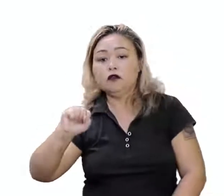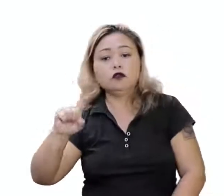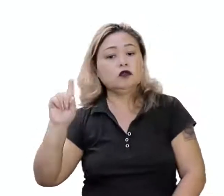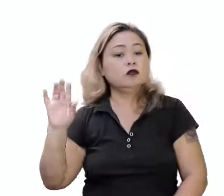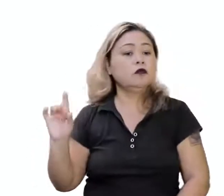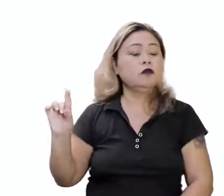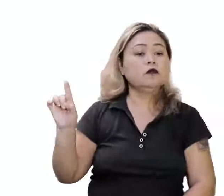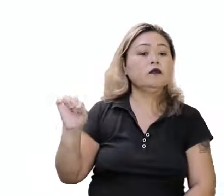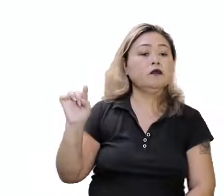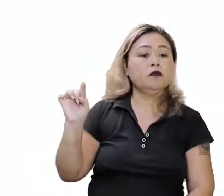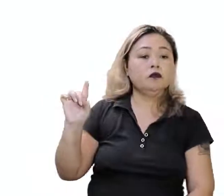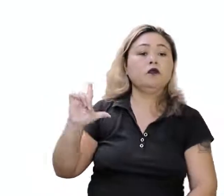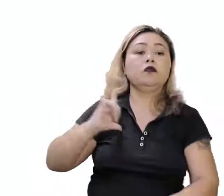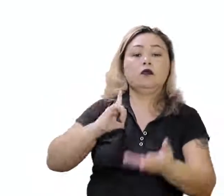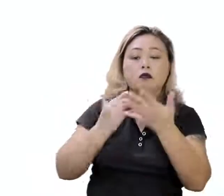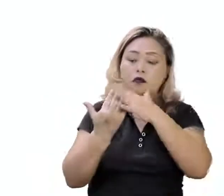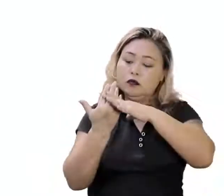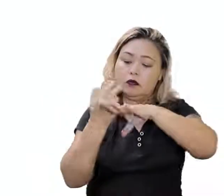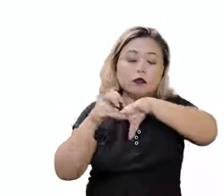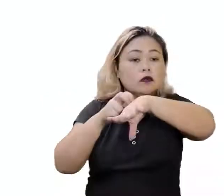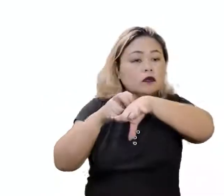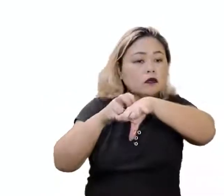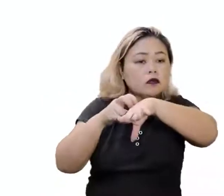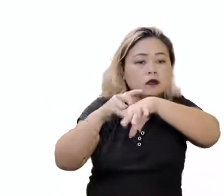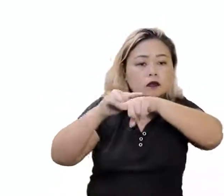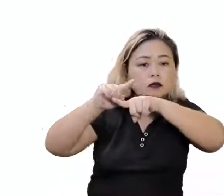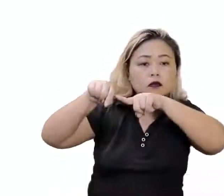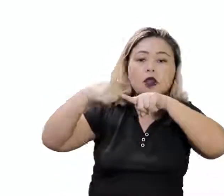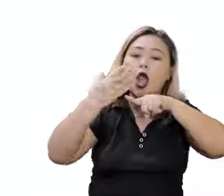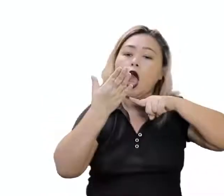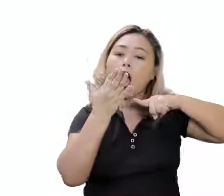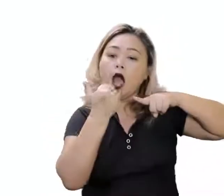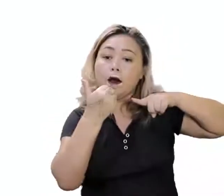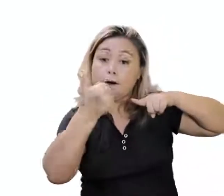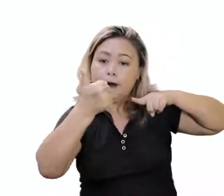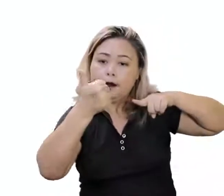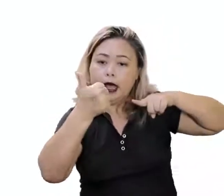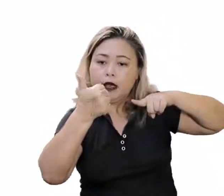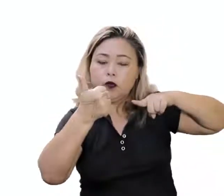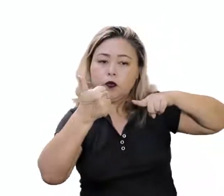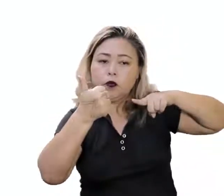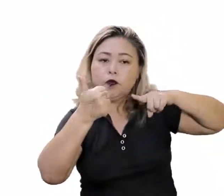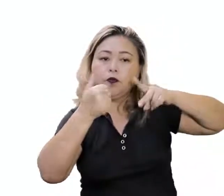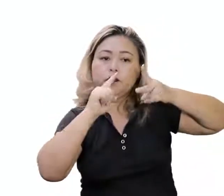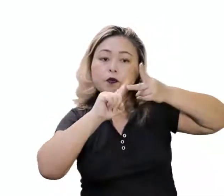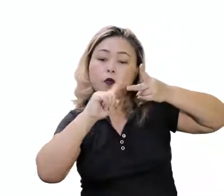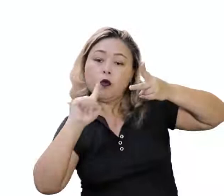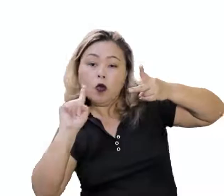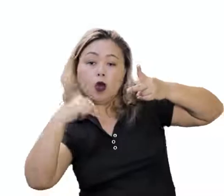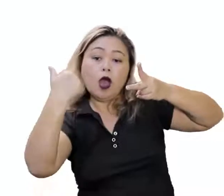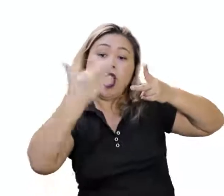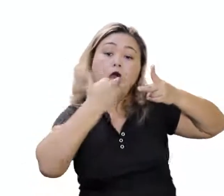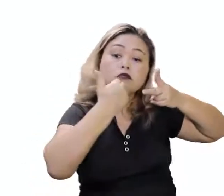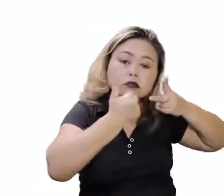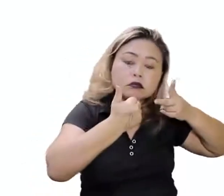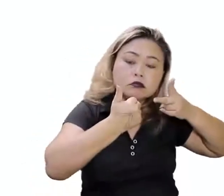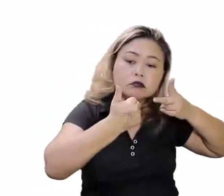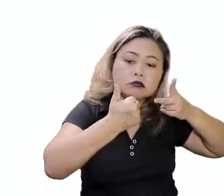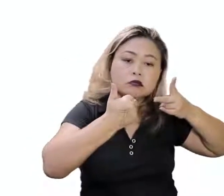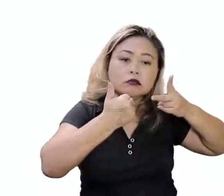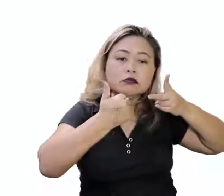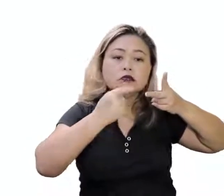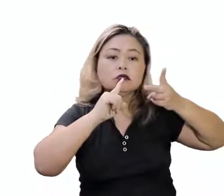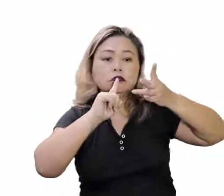ó, os produtores, o consumidor primário, o consumidor